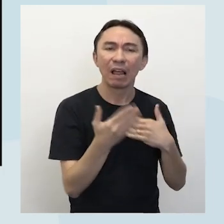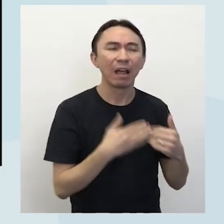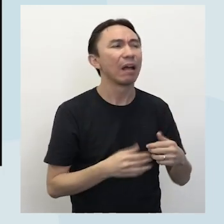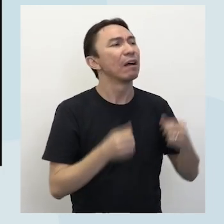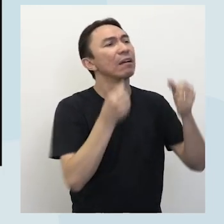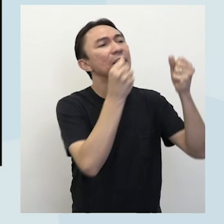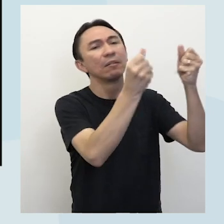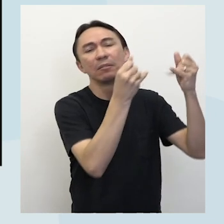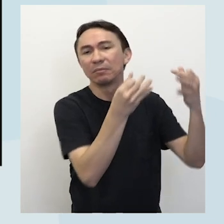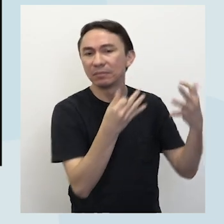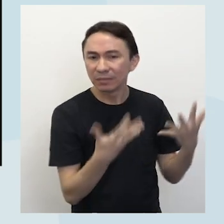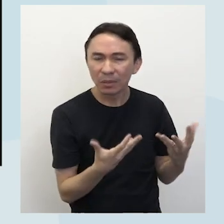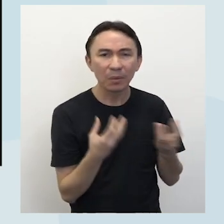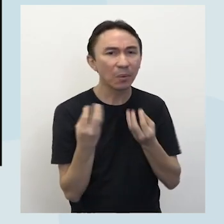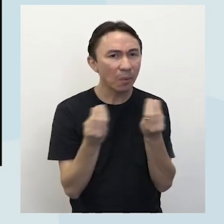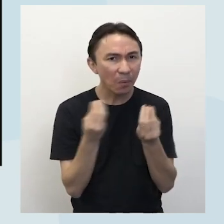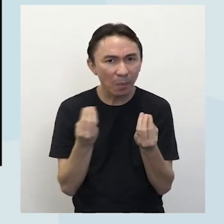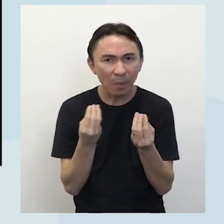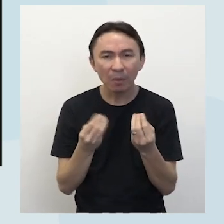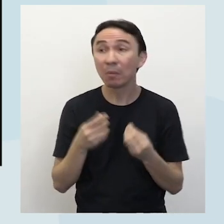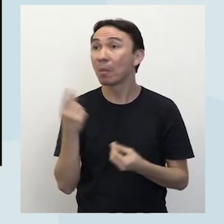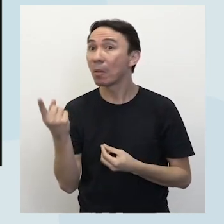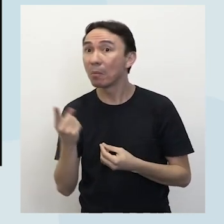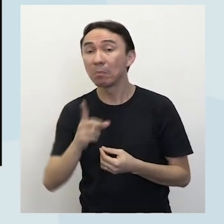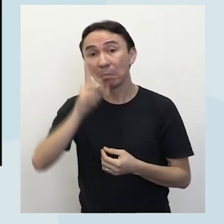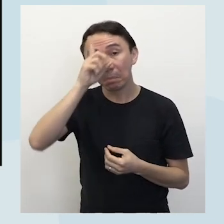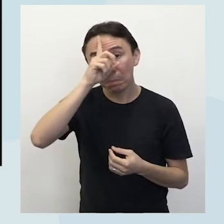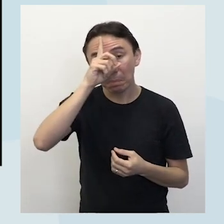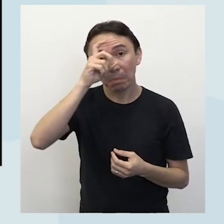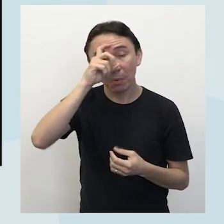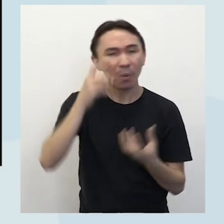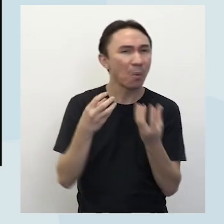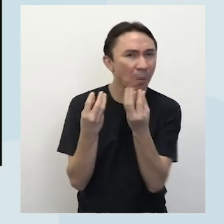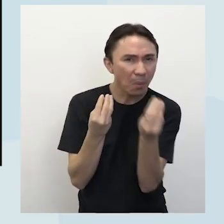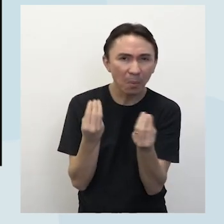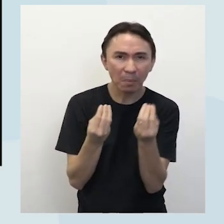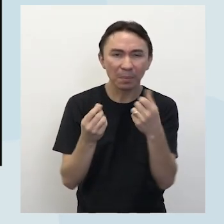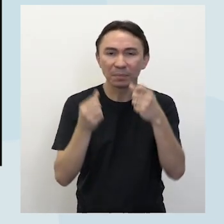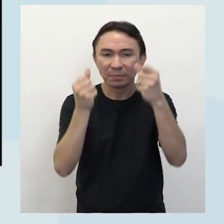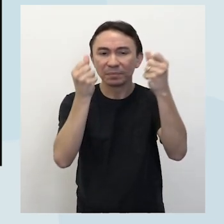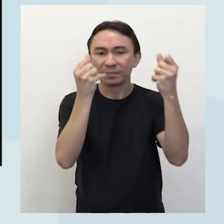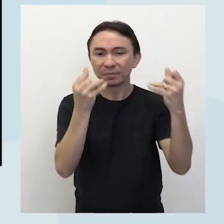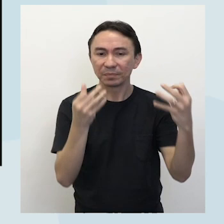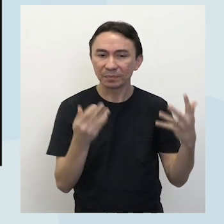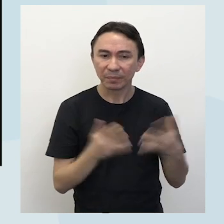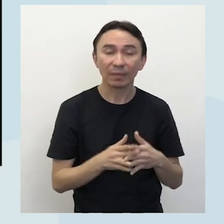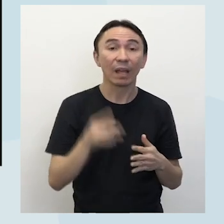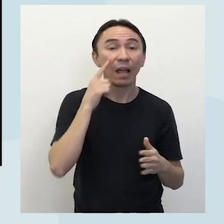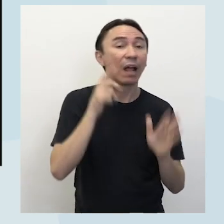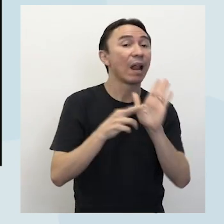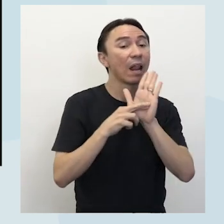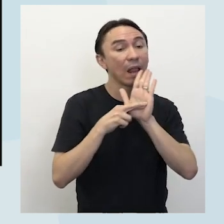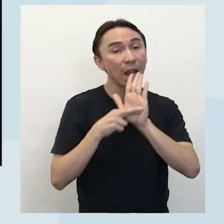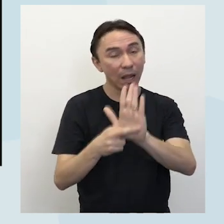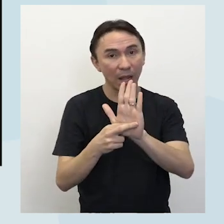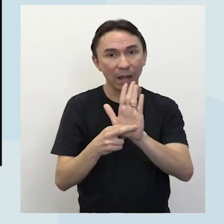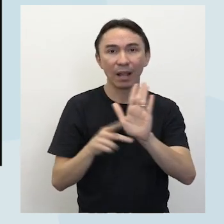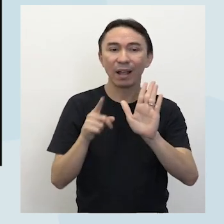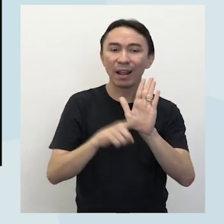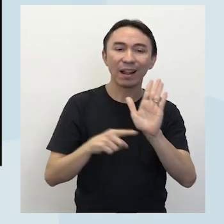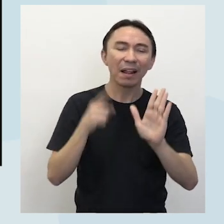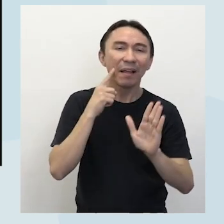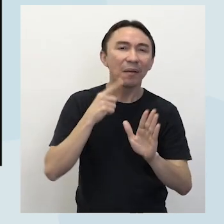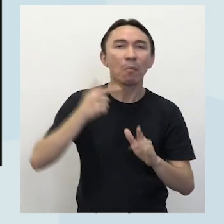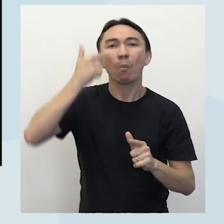seria a tal casa de Orates. É a casa de Orates, a Casa Verde. E aí, olha só, ela representou o alienista ali careca,